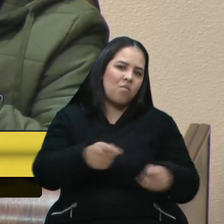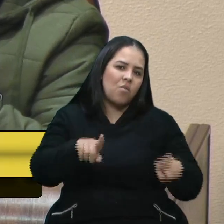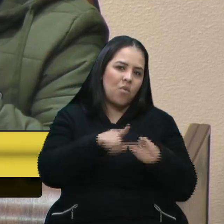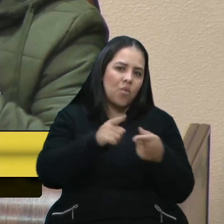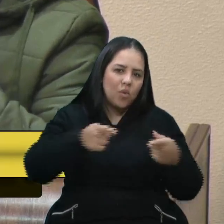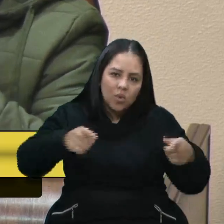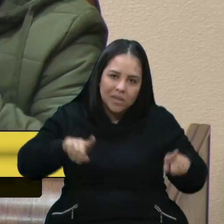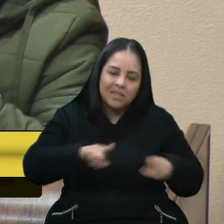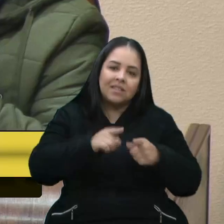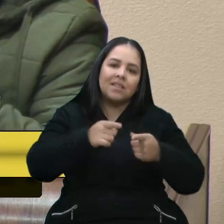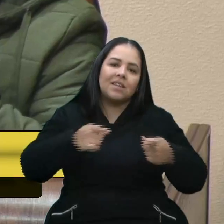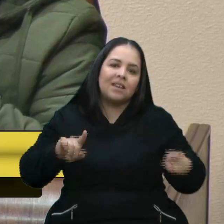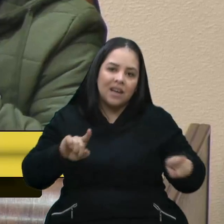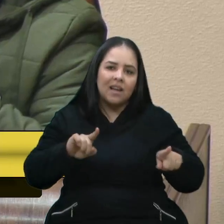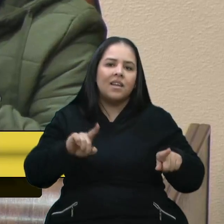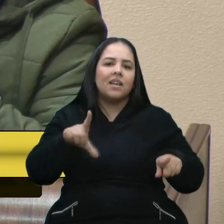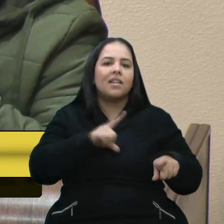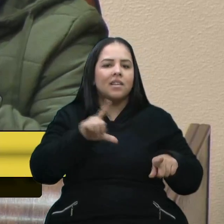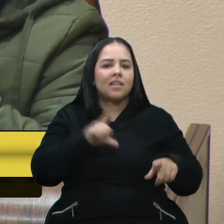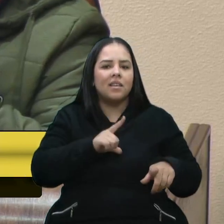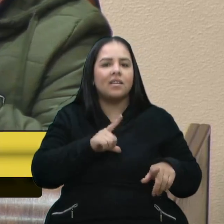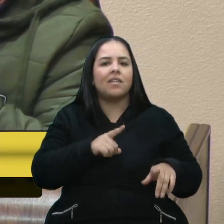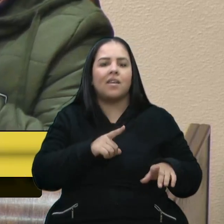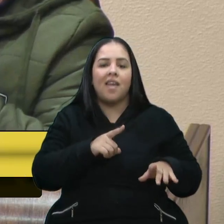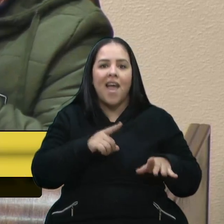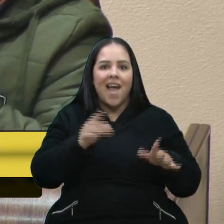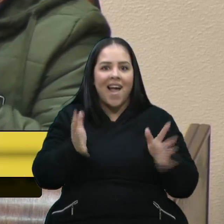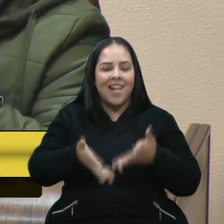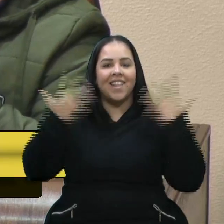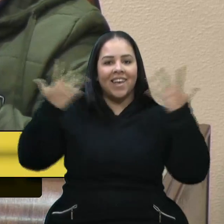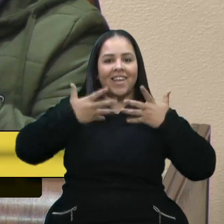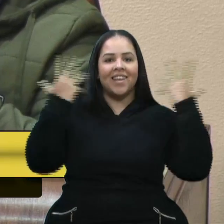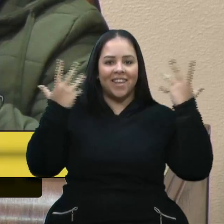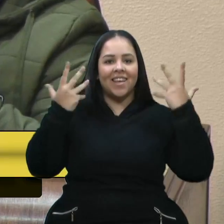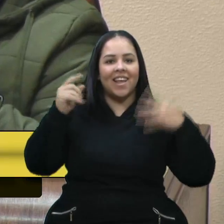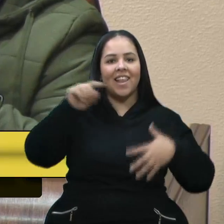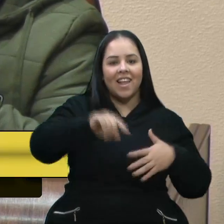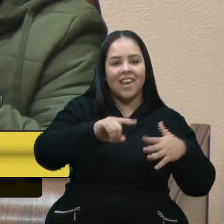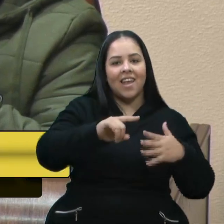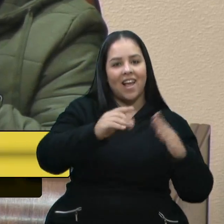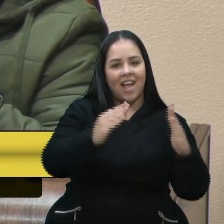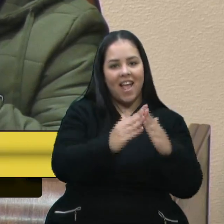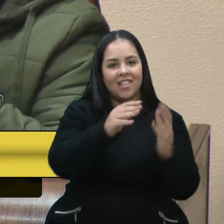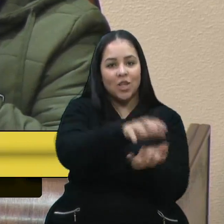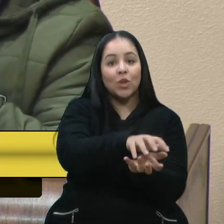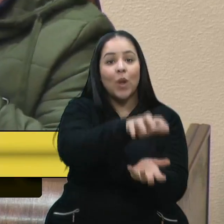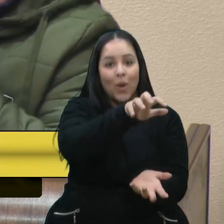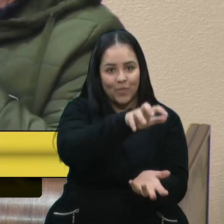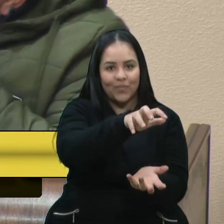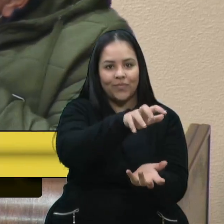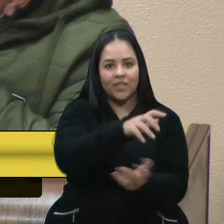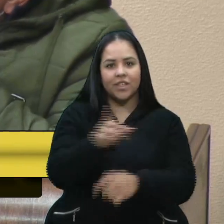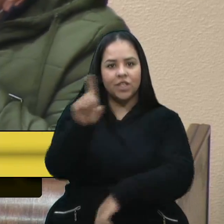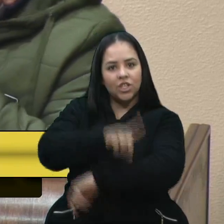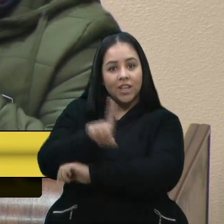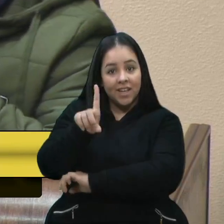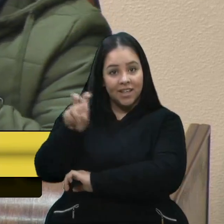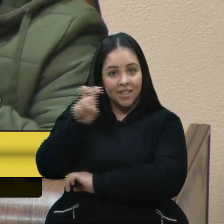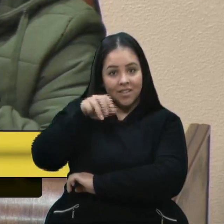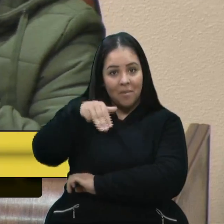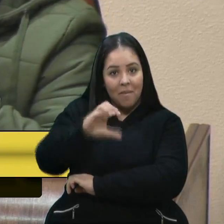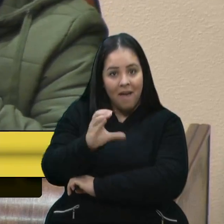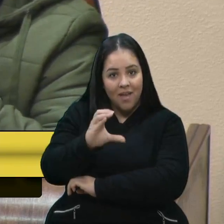para levar como entretenimento, alegria aos velhinhos nas casas de idosos. No dia 15 de março de